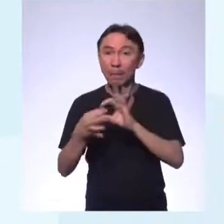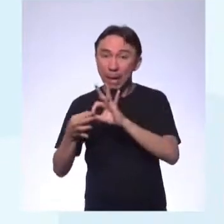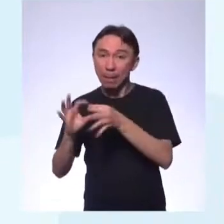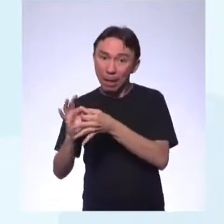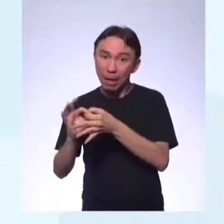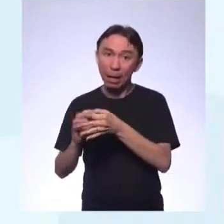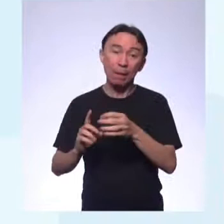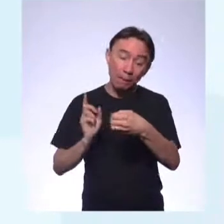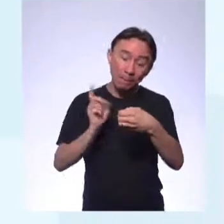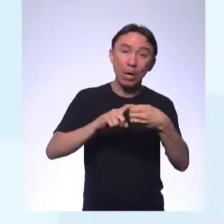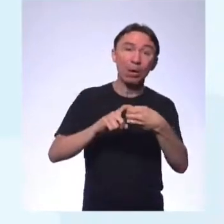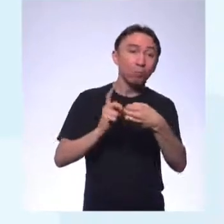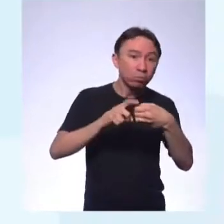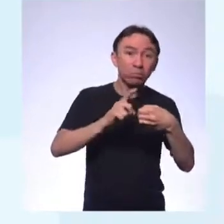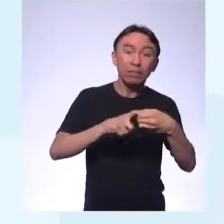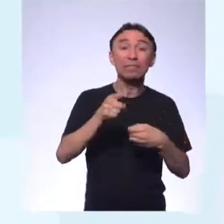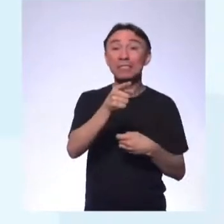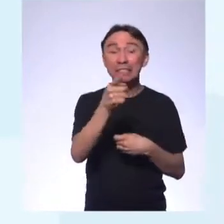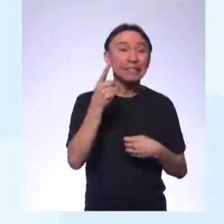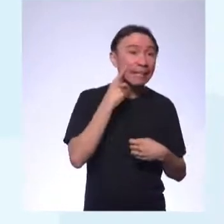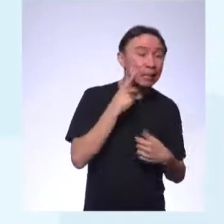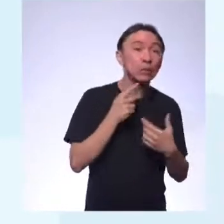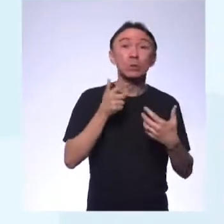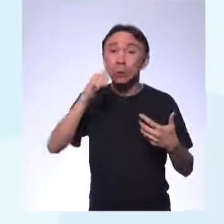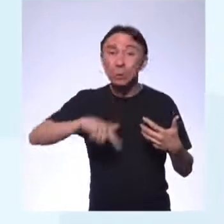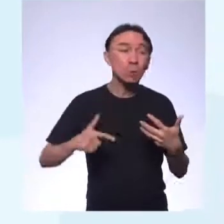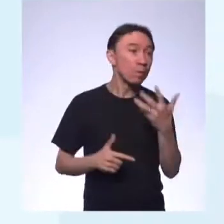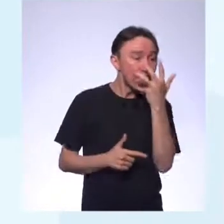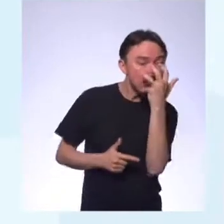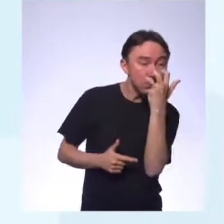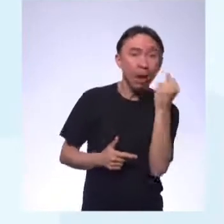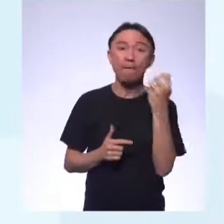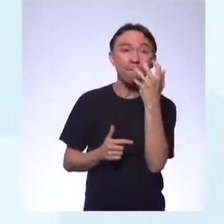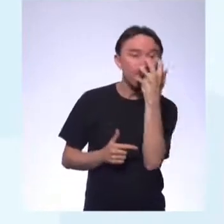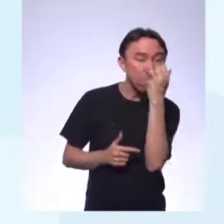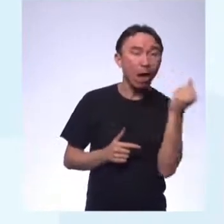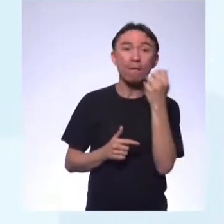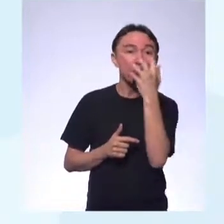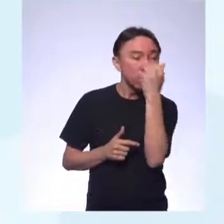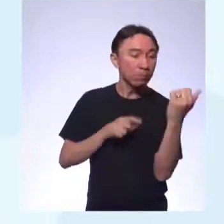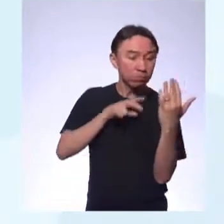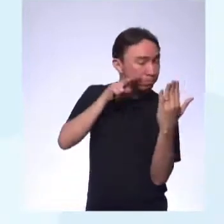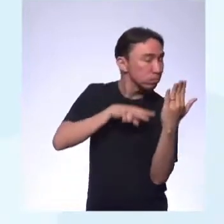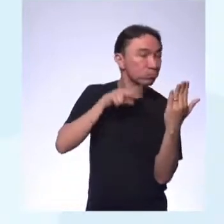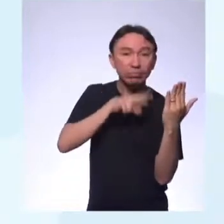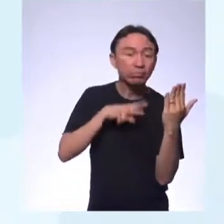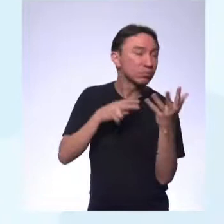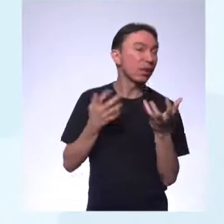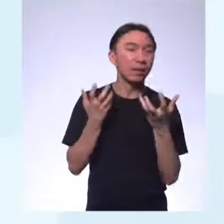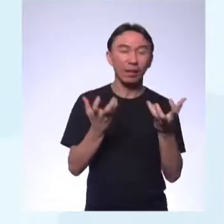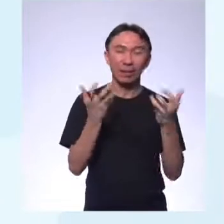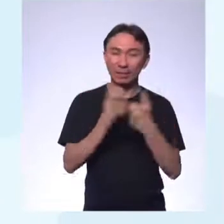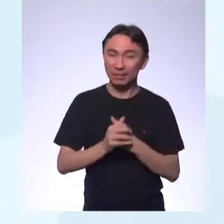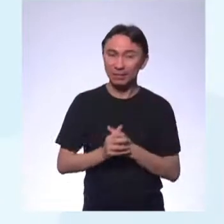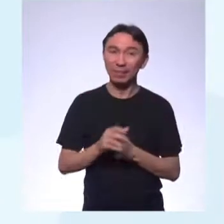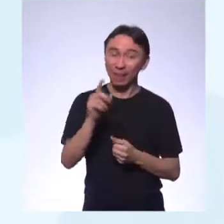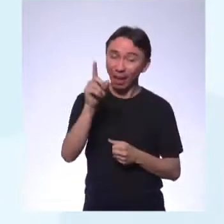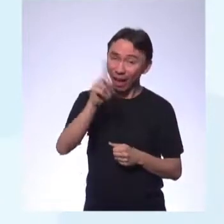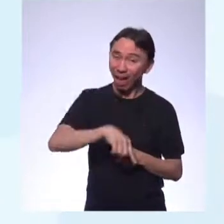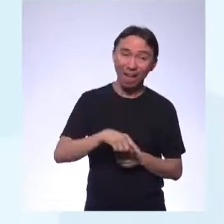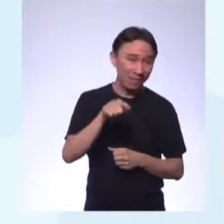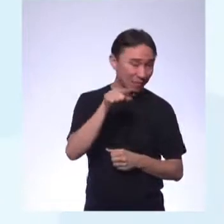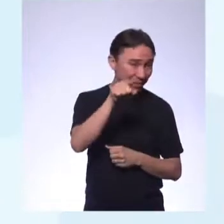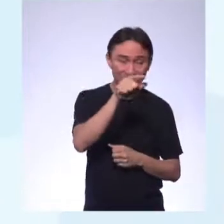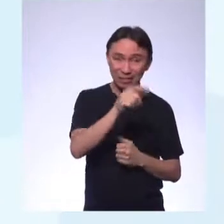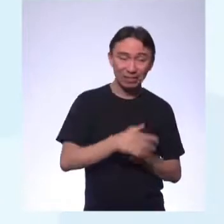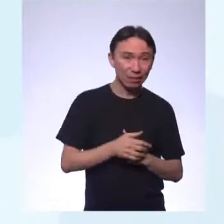para prender a atenção do leitor, ou seja, o folhetim tem a função de prender a